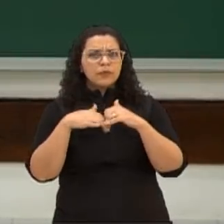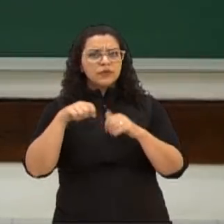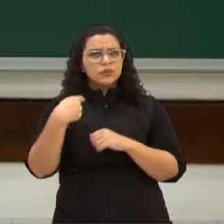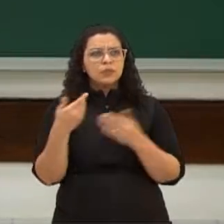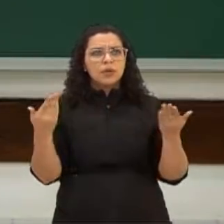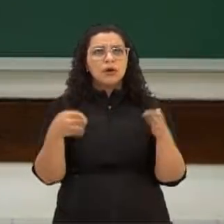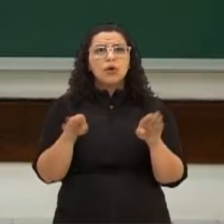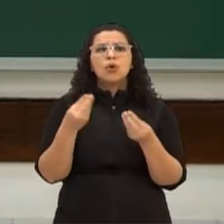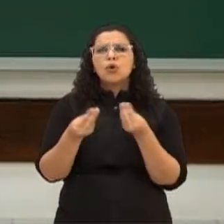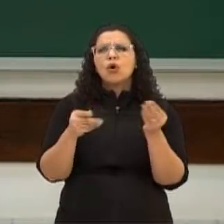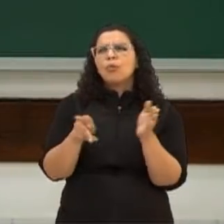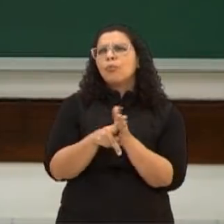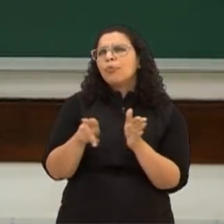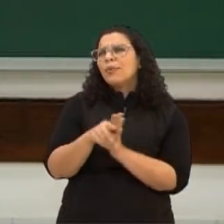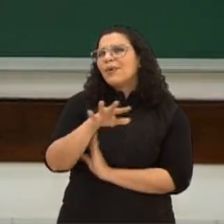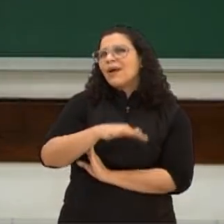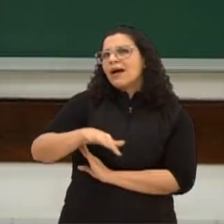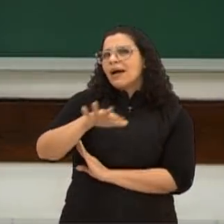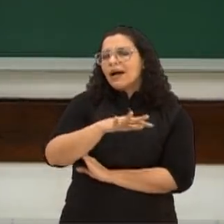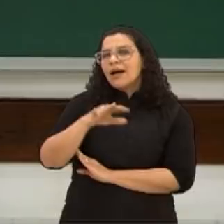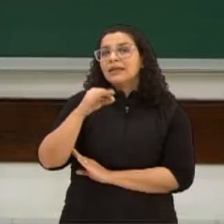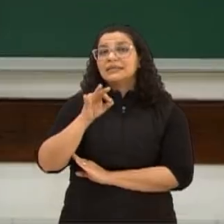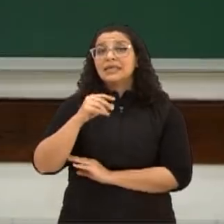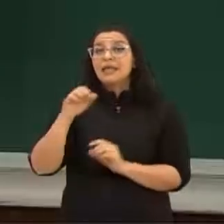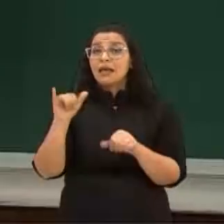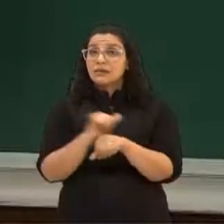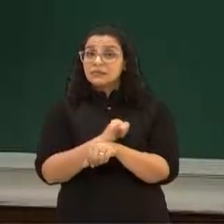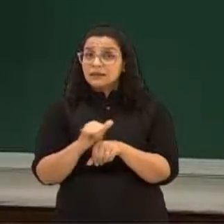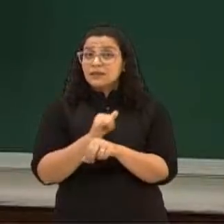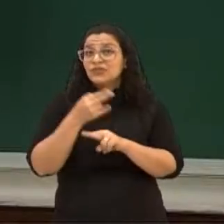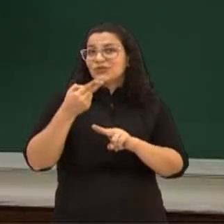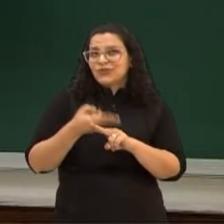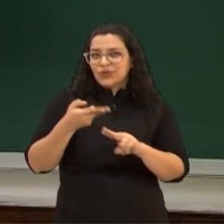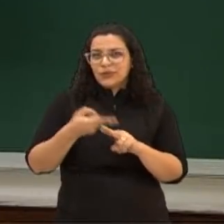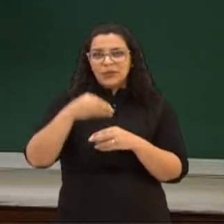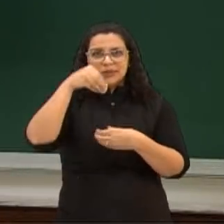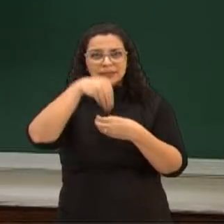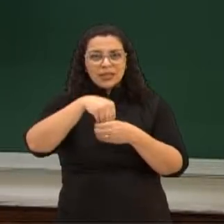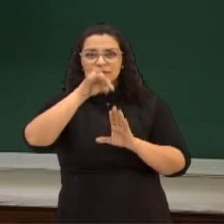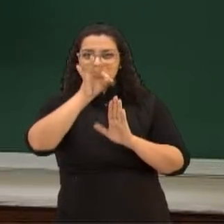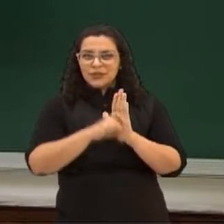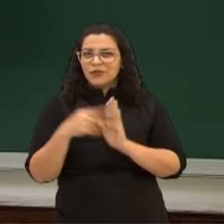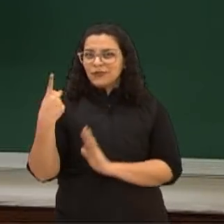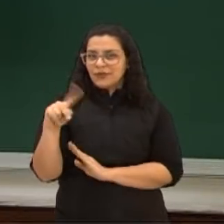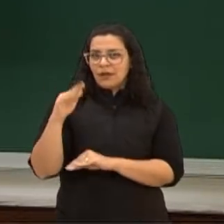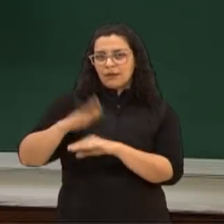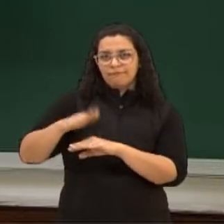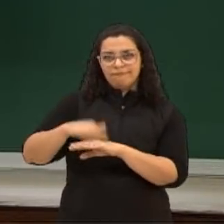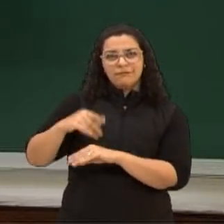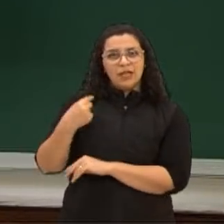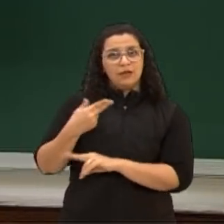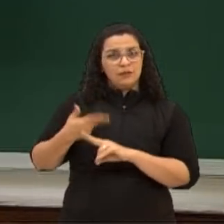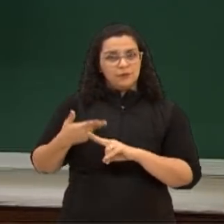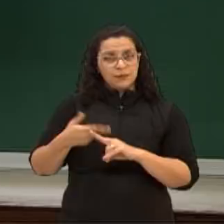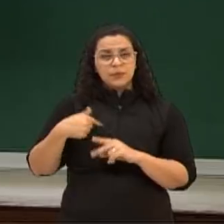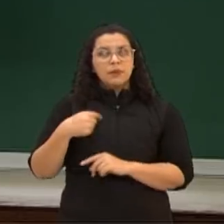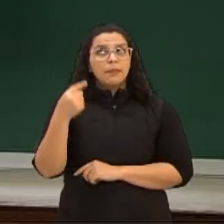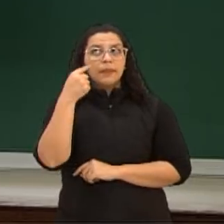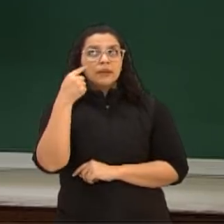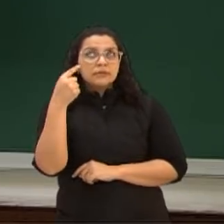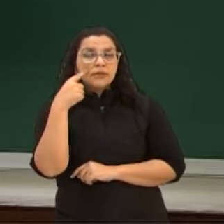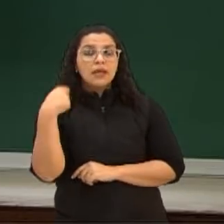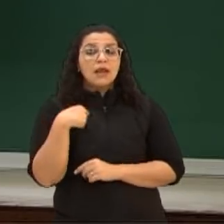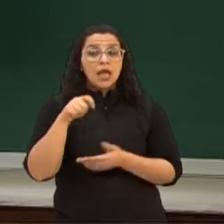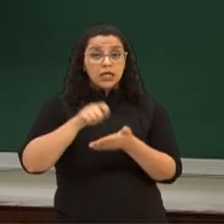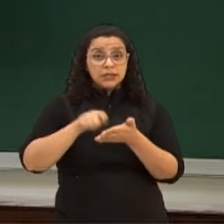então, ali nessa questão das estratégias utilizadas por ela. Então, primeira coisa que eu tenho que pensar,